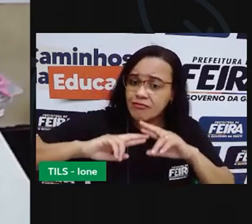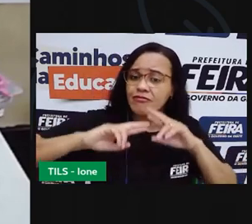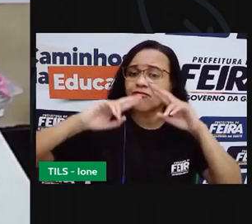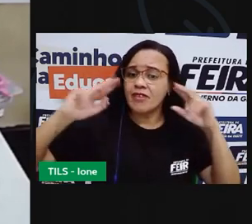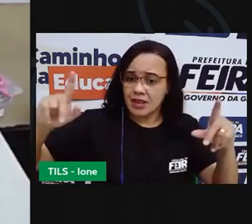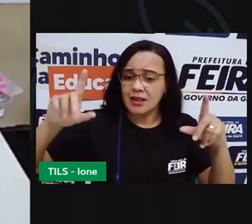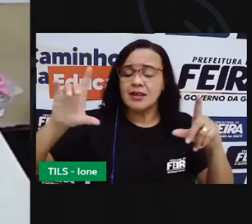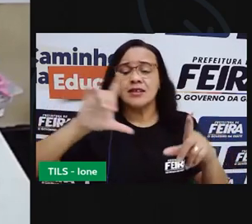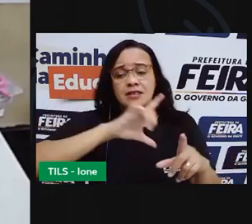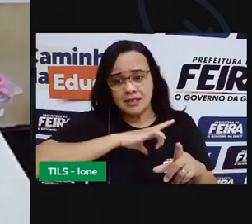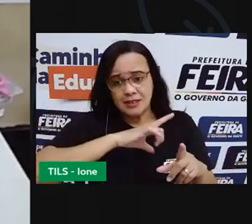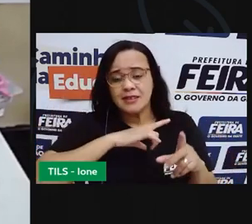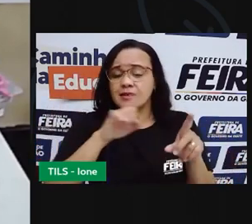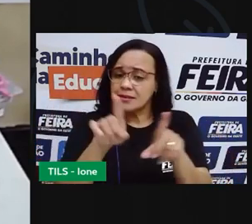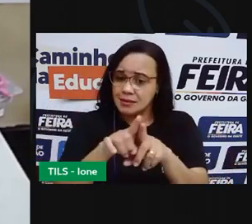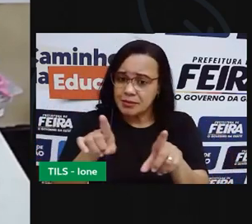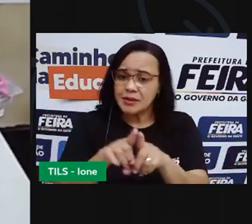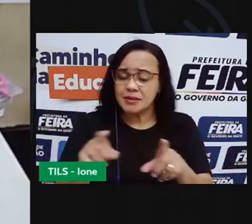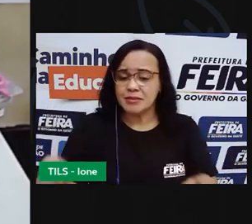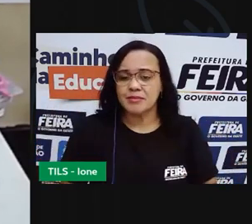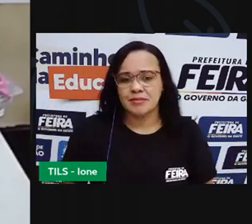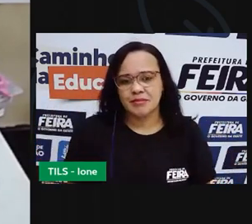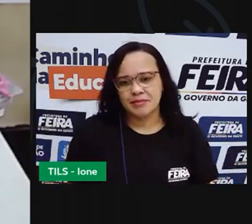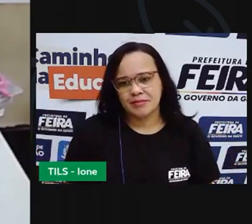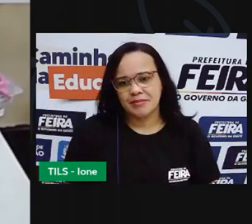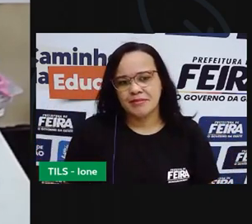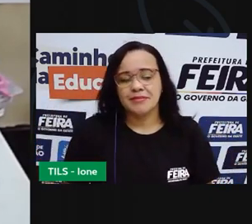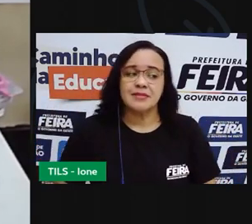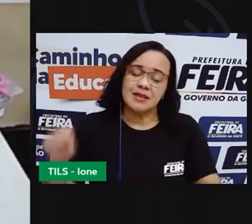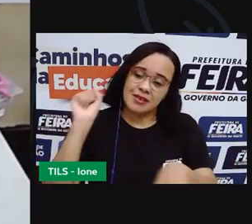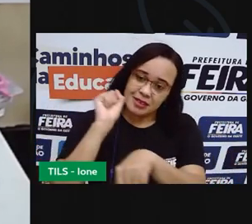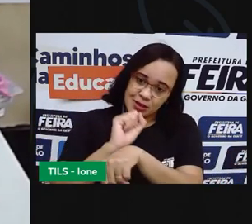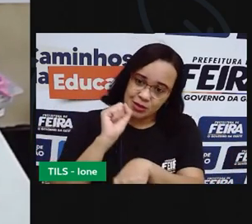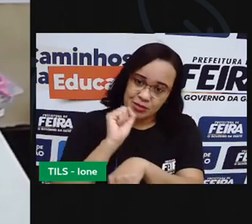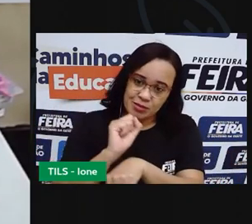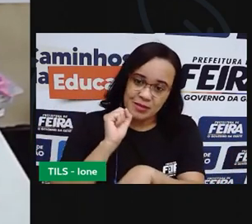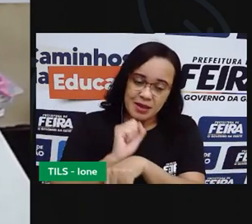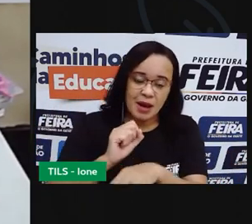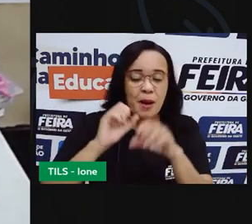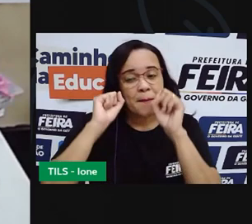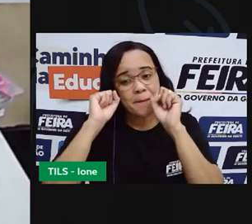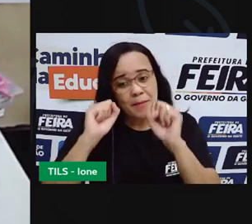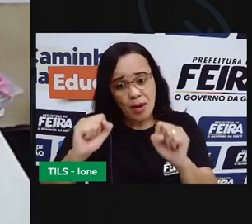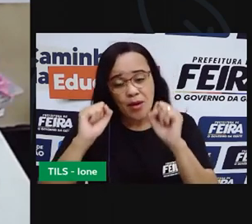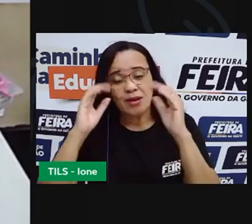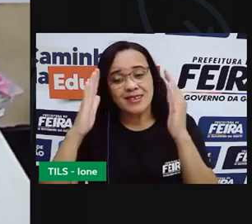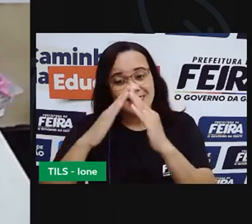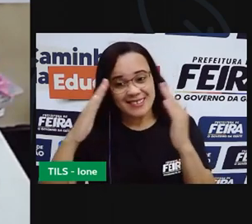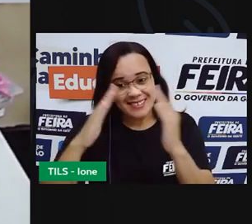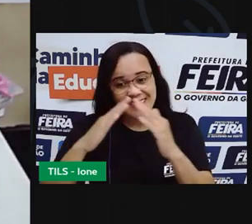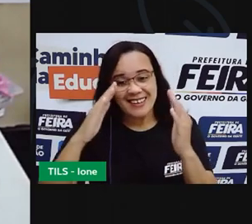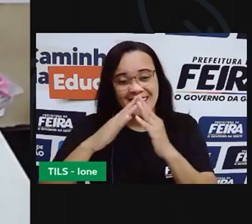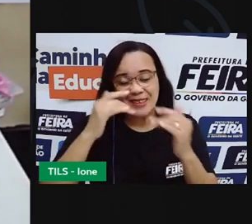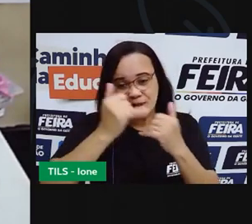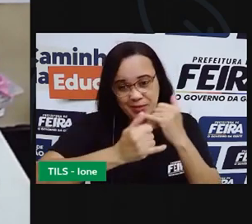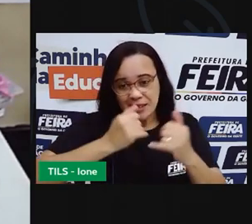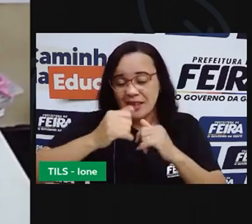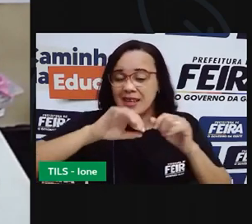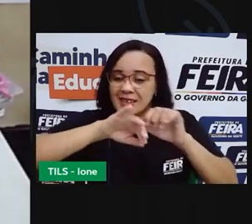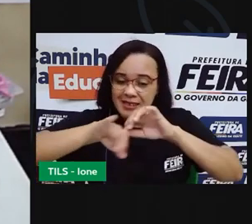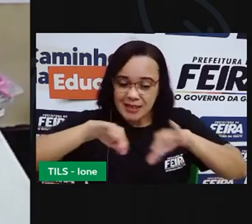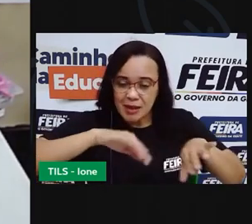diversos, tá bom? Espero que você consiga reproduzir aí essa dinâmica, essa separação de